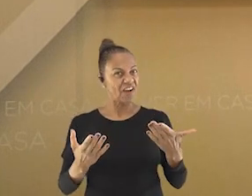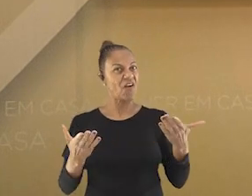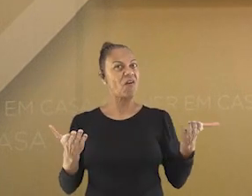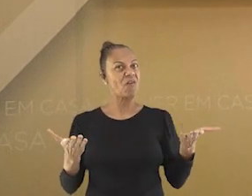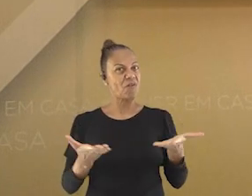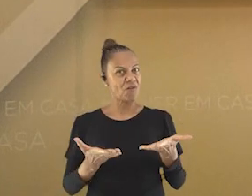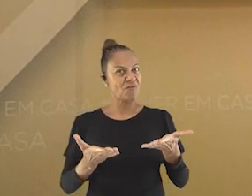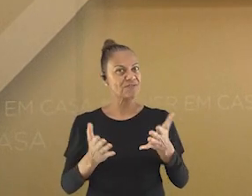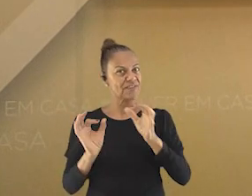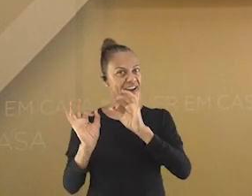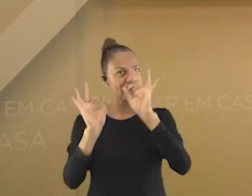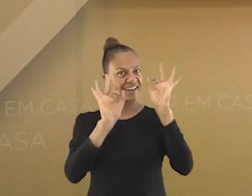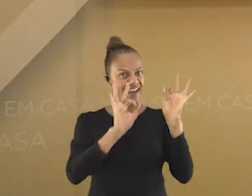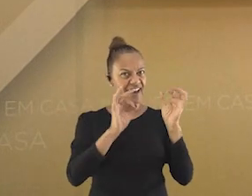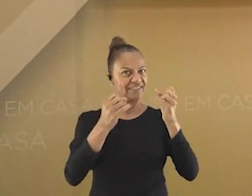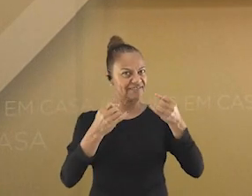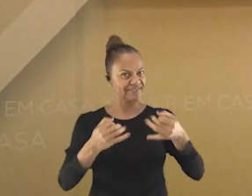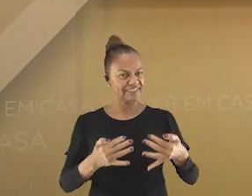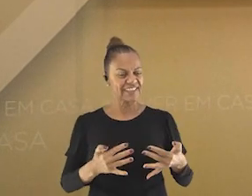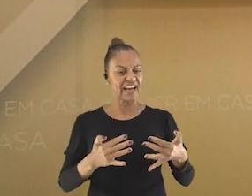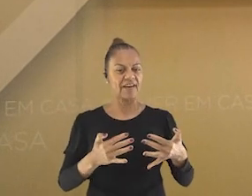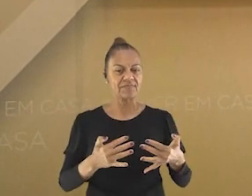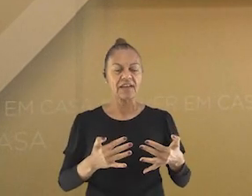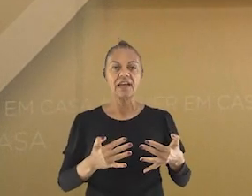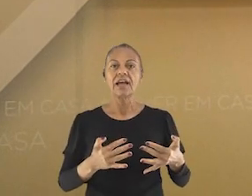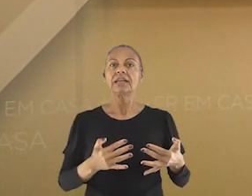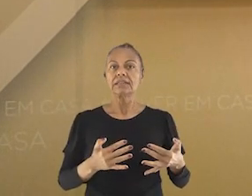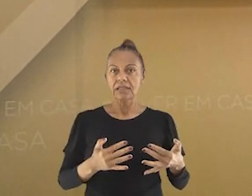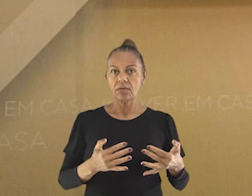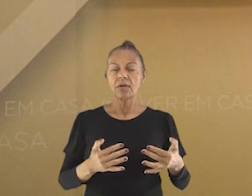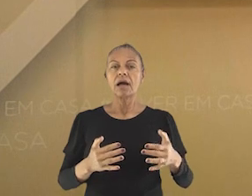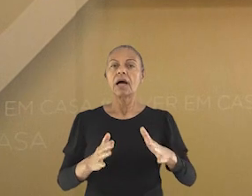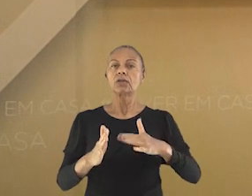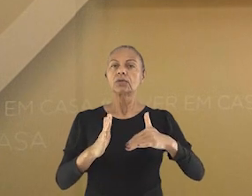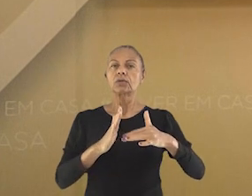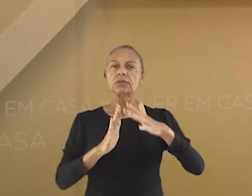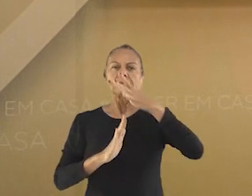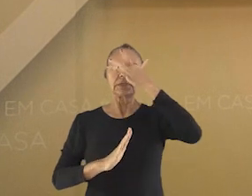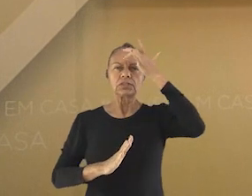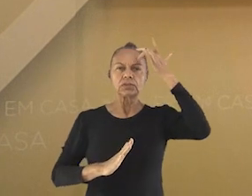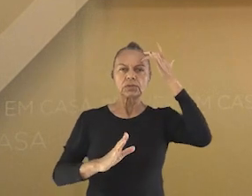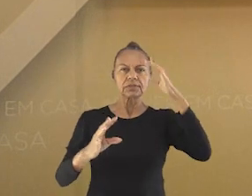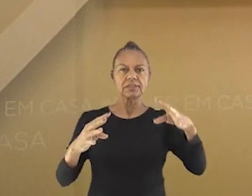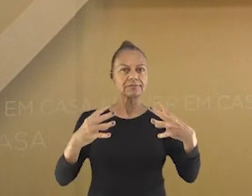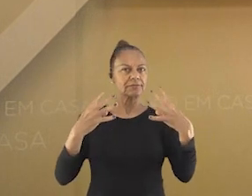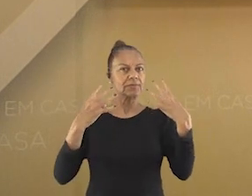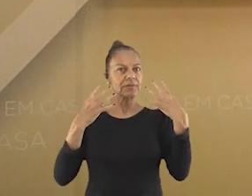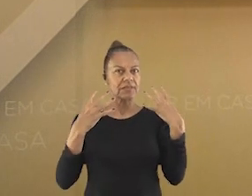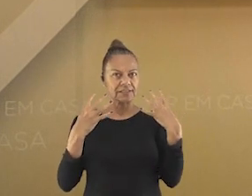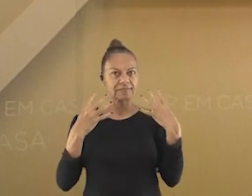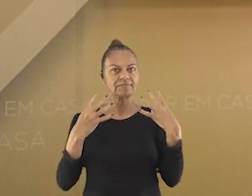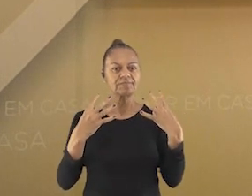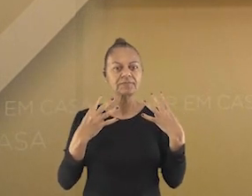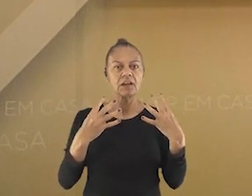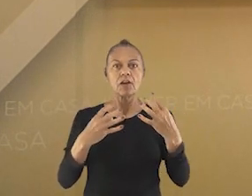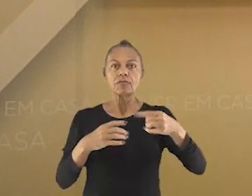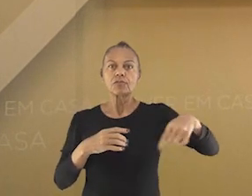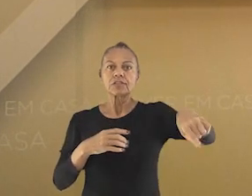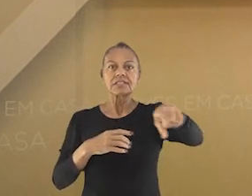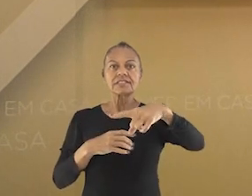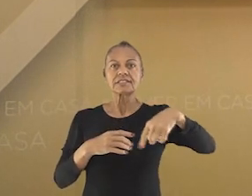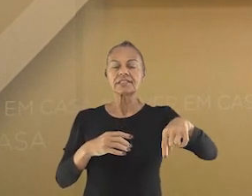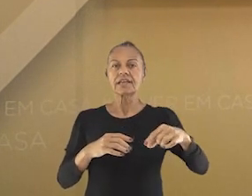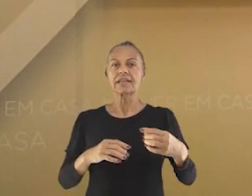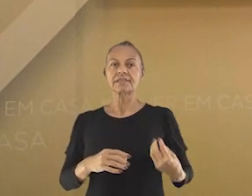dar um recado a todos que estão nos acompanhando aqui no Dever em Casa na TV. Que tal você registrar a